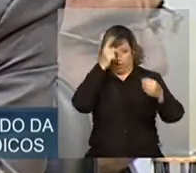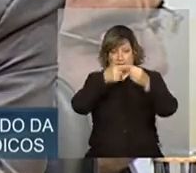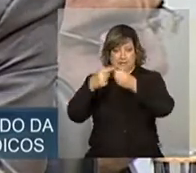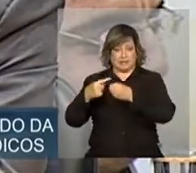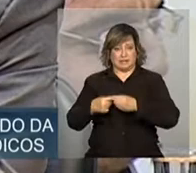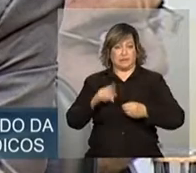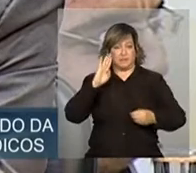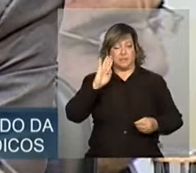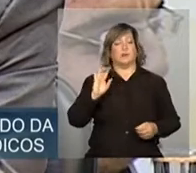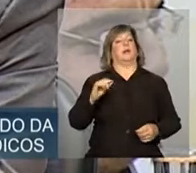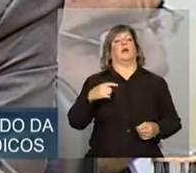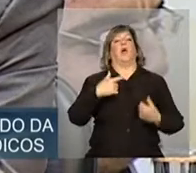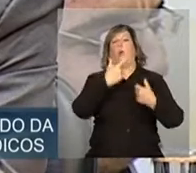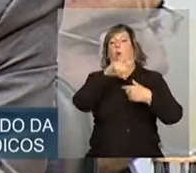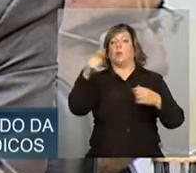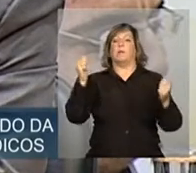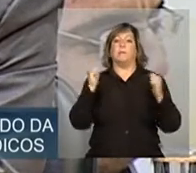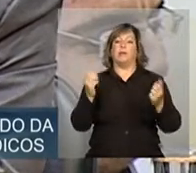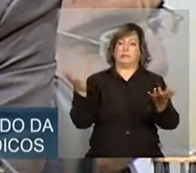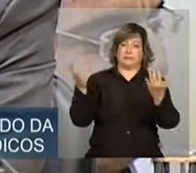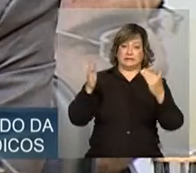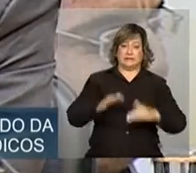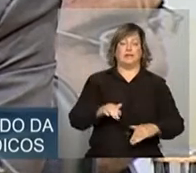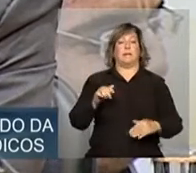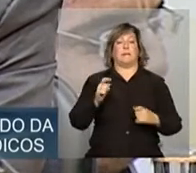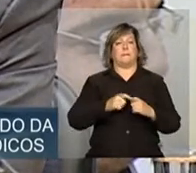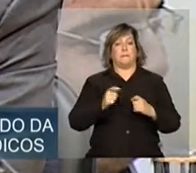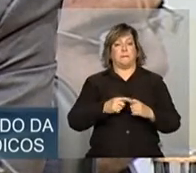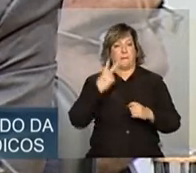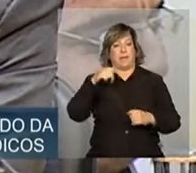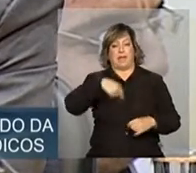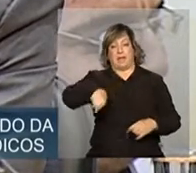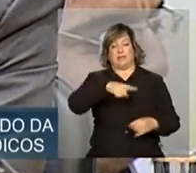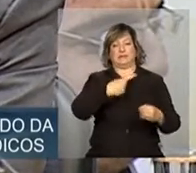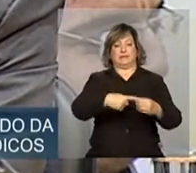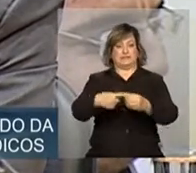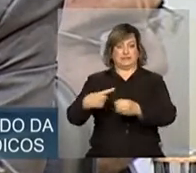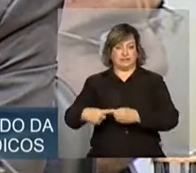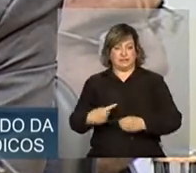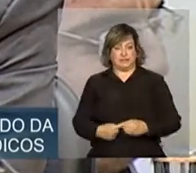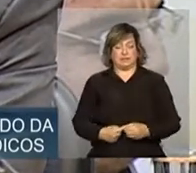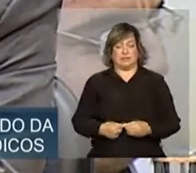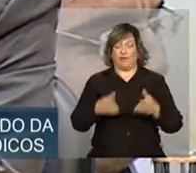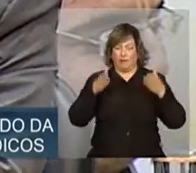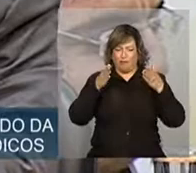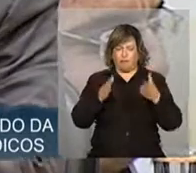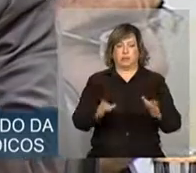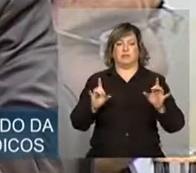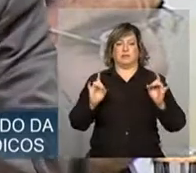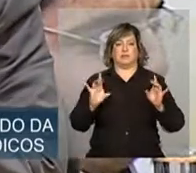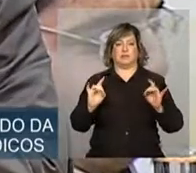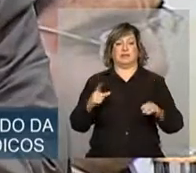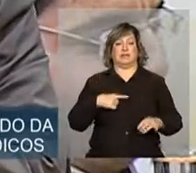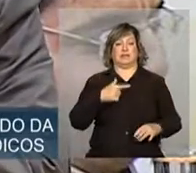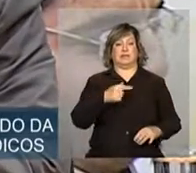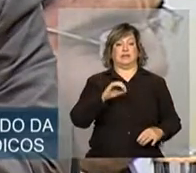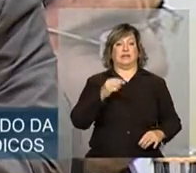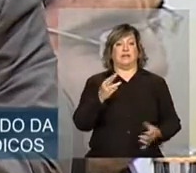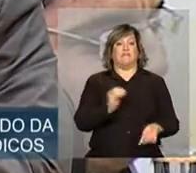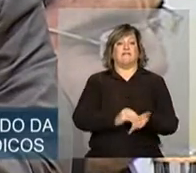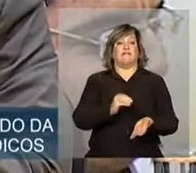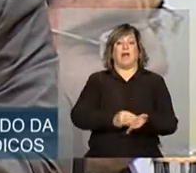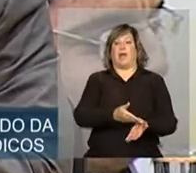cooperações bilaterais possam trazer médicos para essas preços cidades com foco muito específico no 703